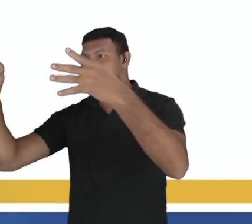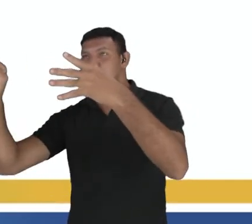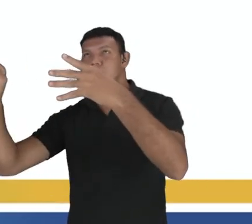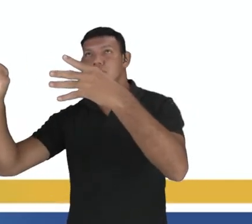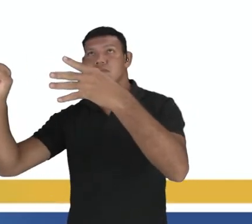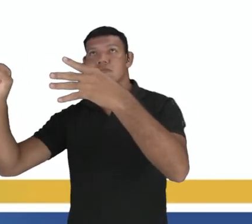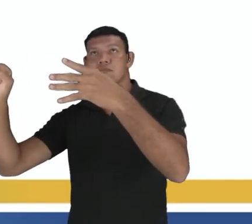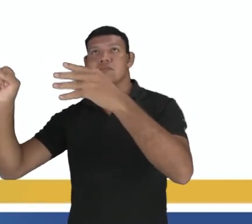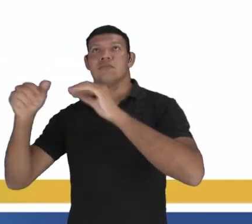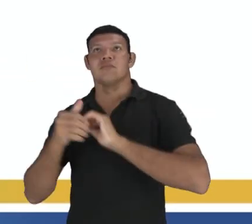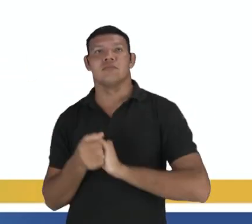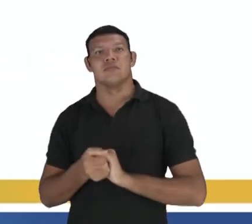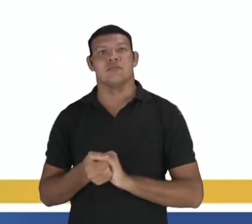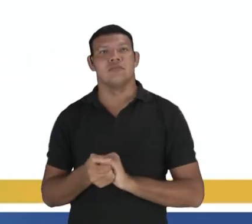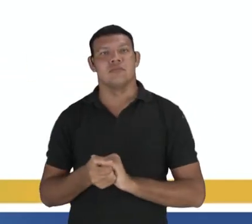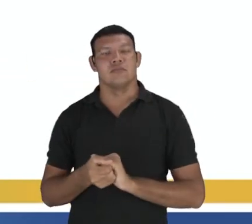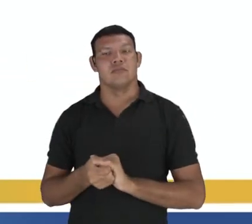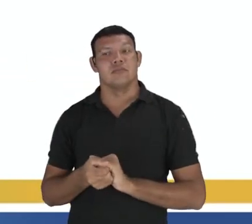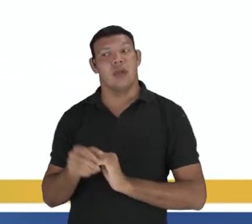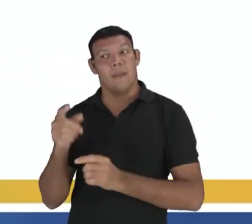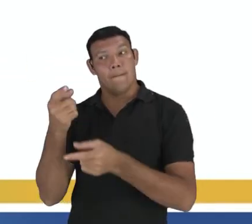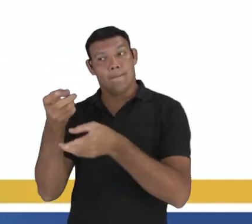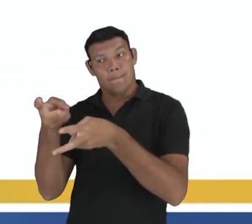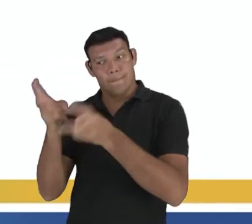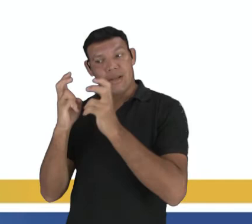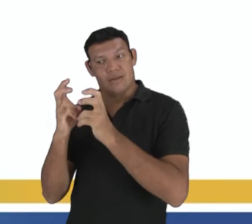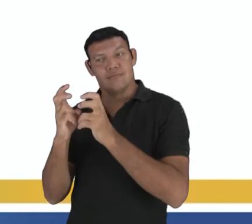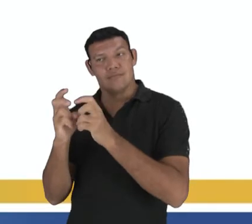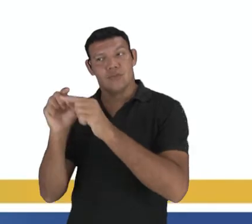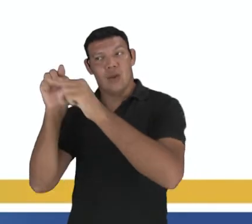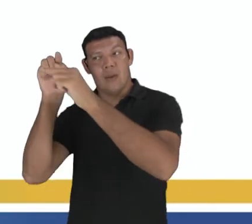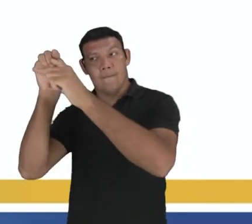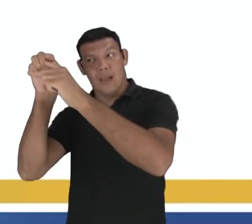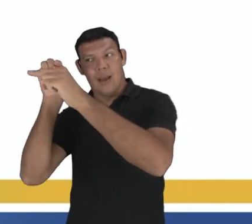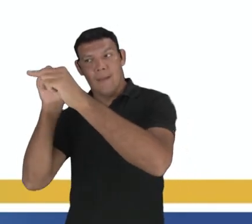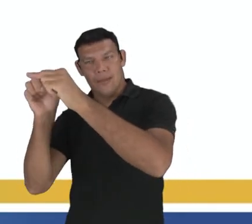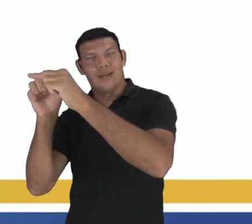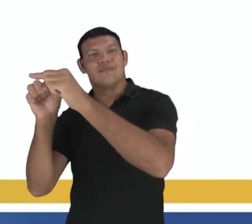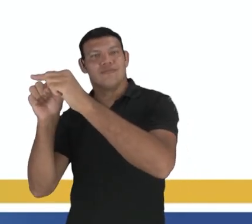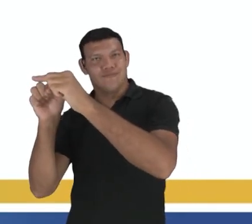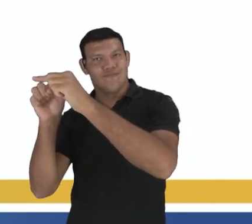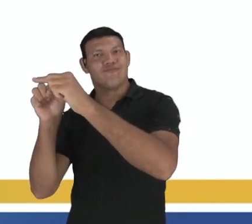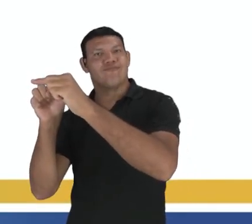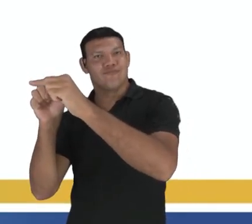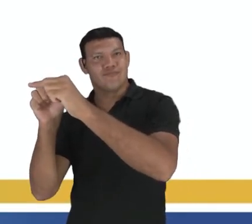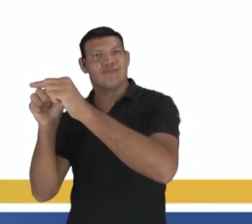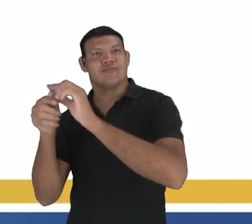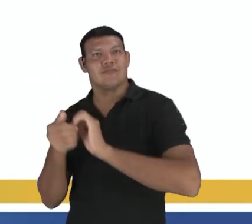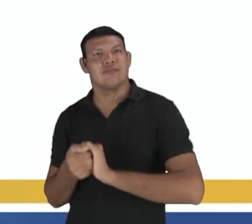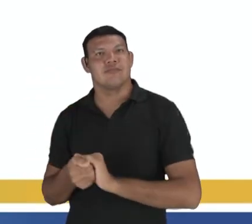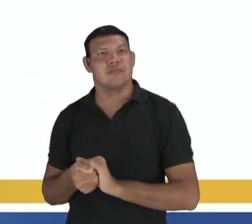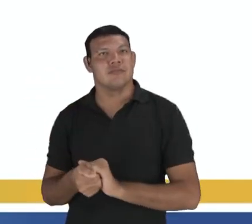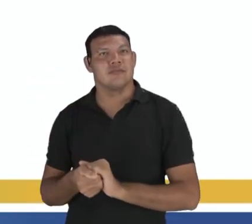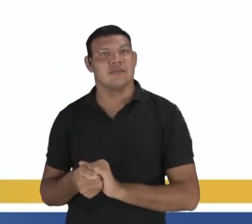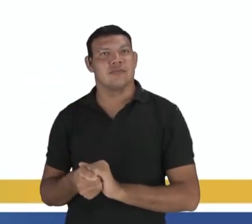8. Então, vocês vão perceber que nós utilizamos a mesma situação